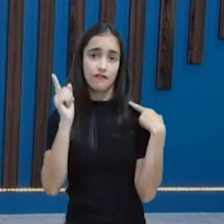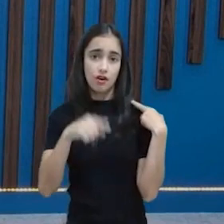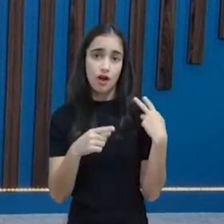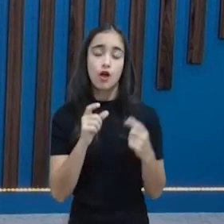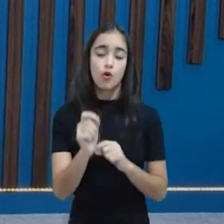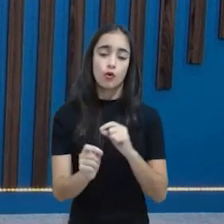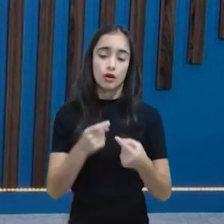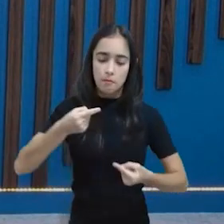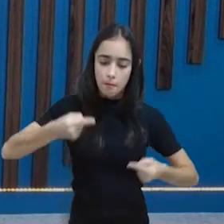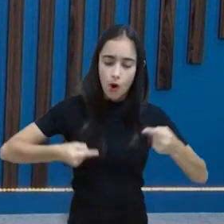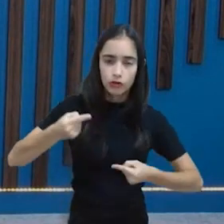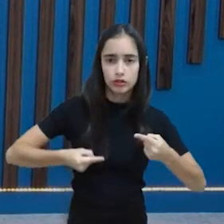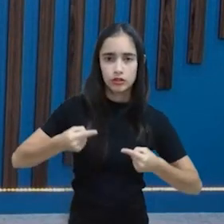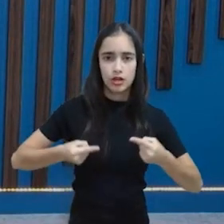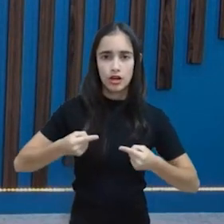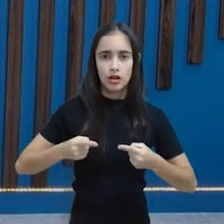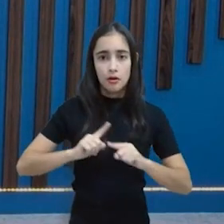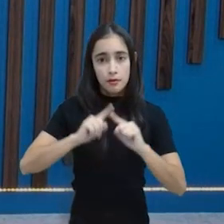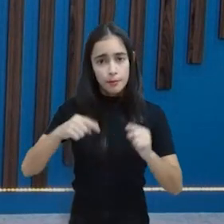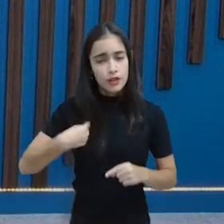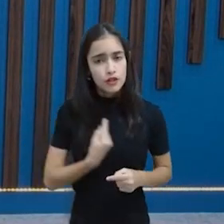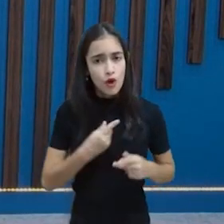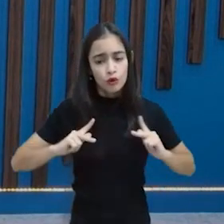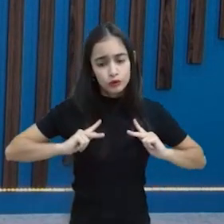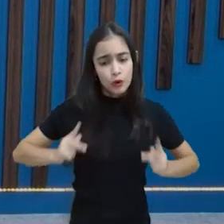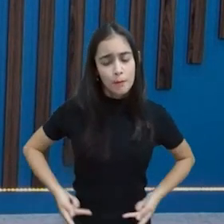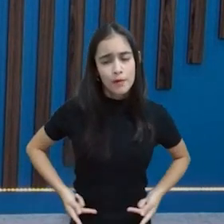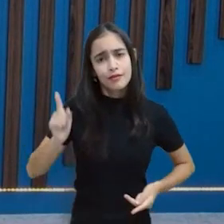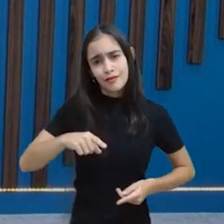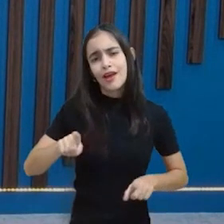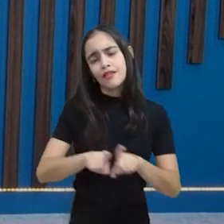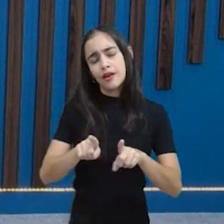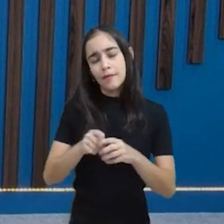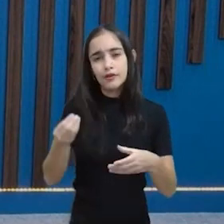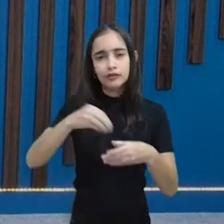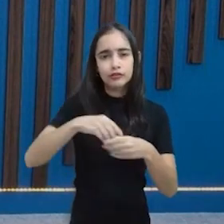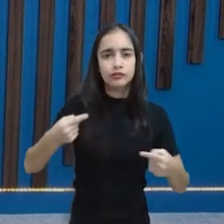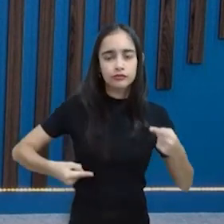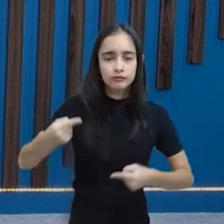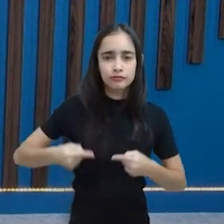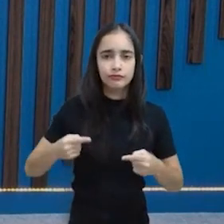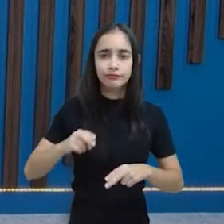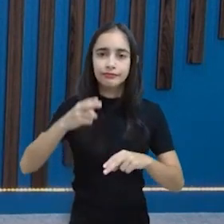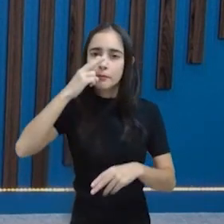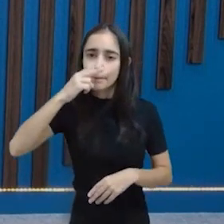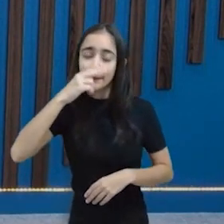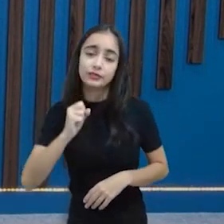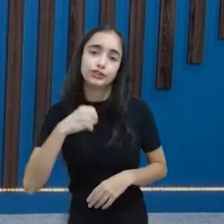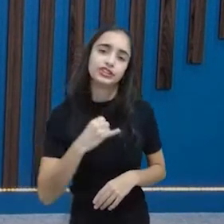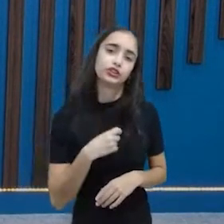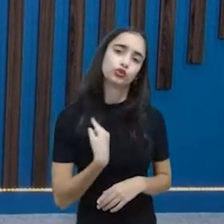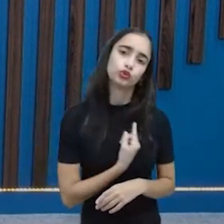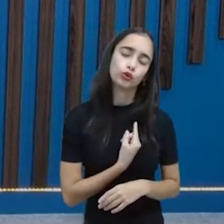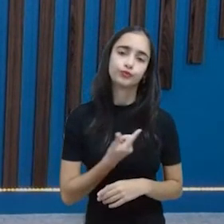aquela política. Mas nós, seres humanos, somos seres políticos, né? Mesmo que a gente não tenha